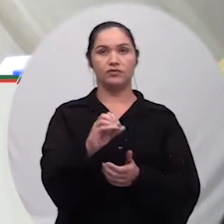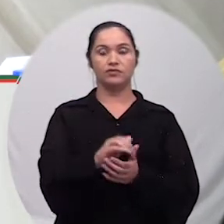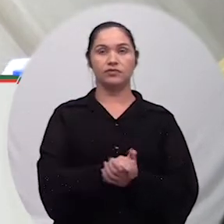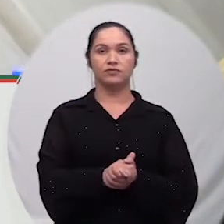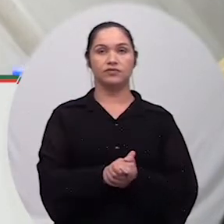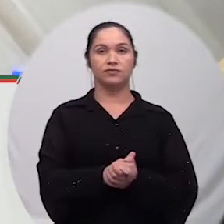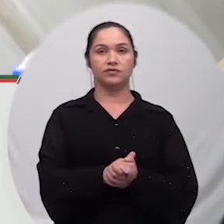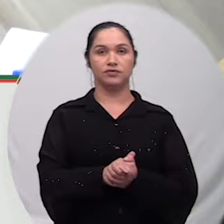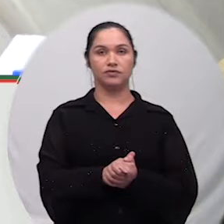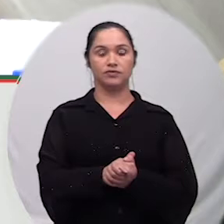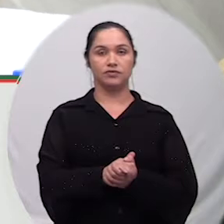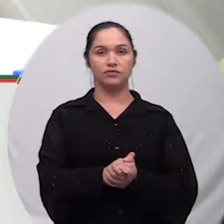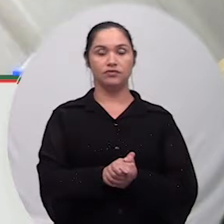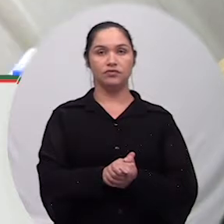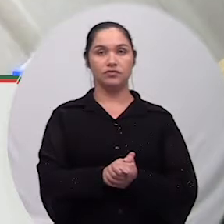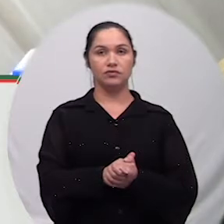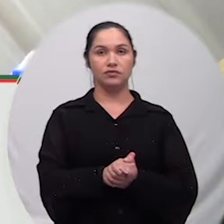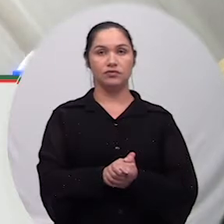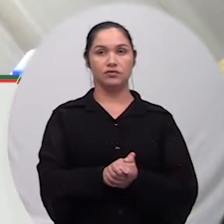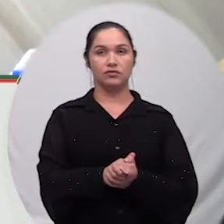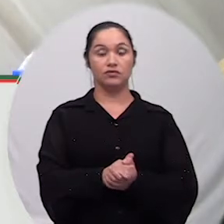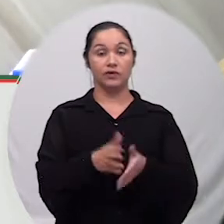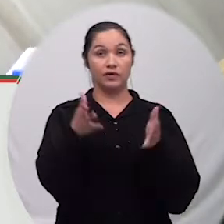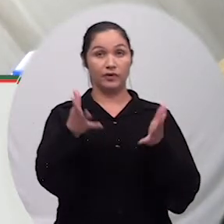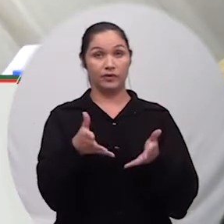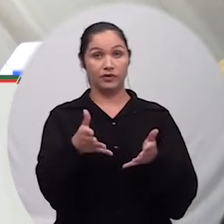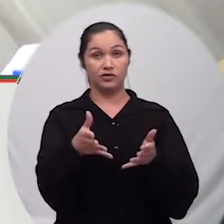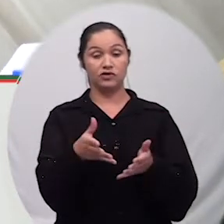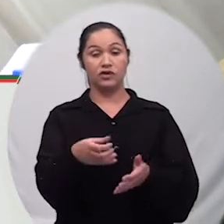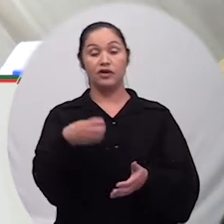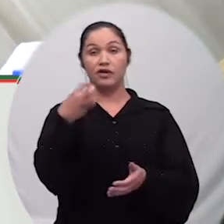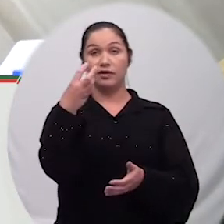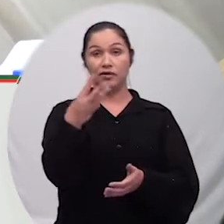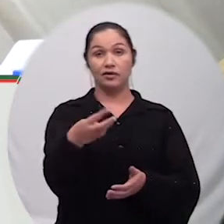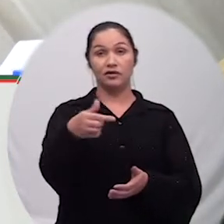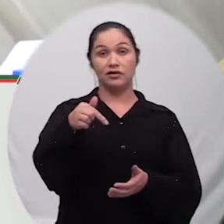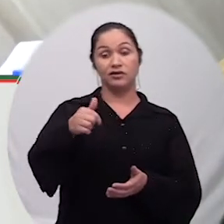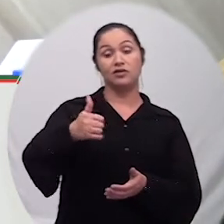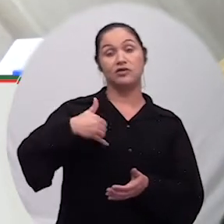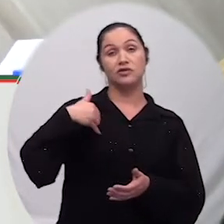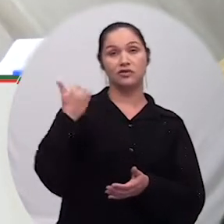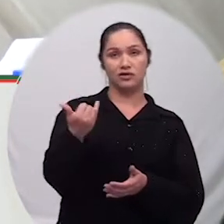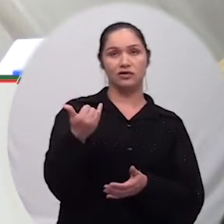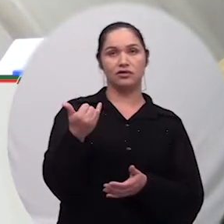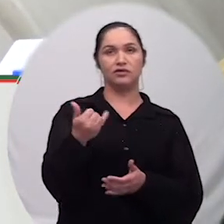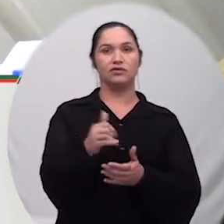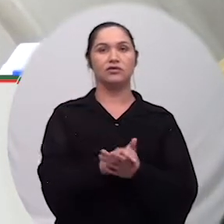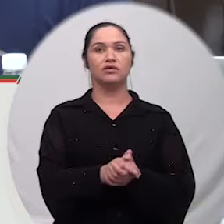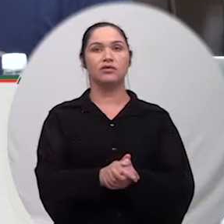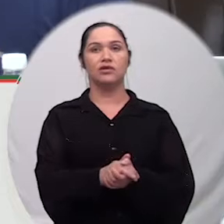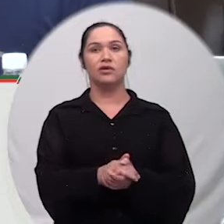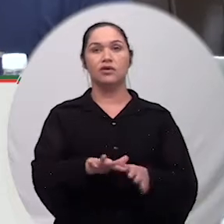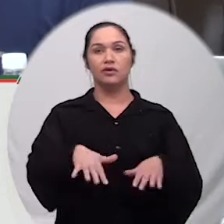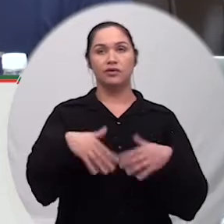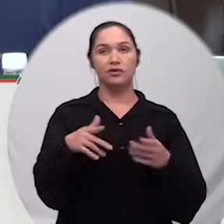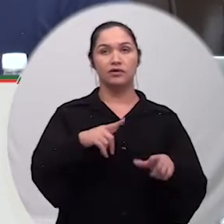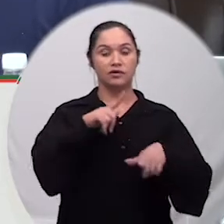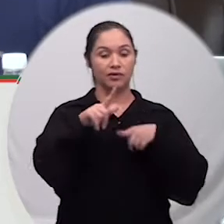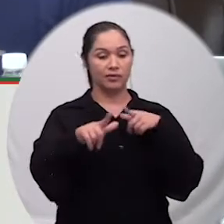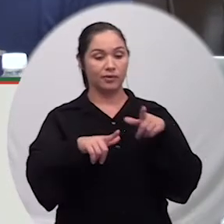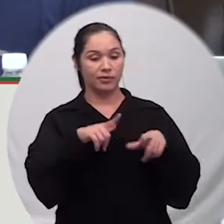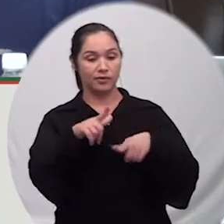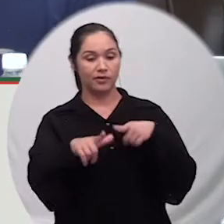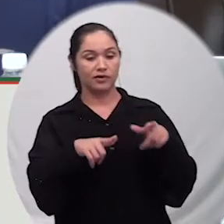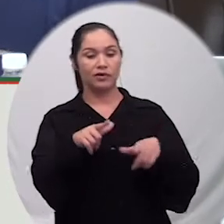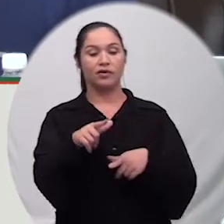pescador e possui 4 irmãos. Hoje, com 37 anos de idade, Vani Tomé é fashion designer, artesão, artista plástico